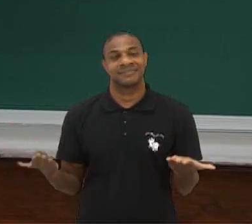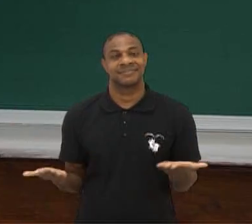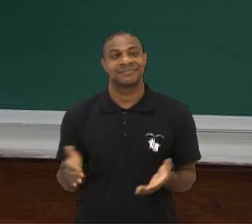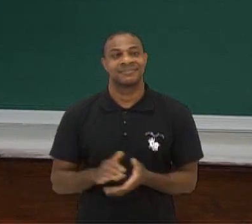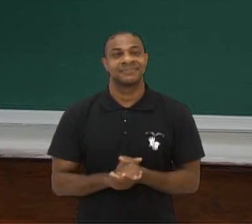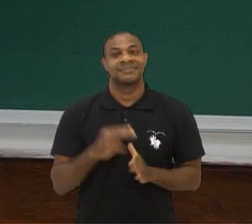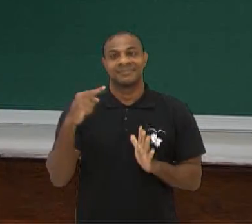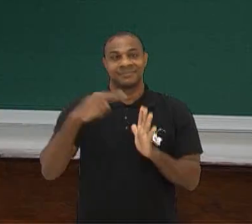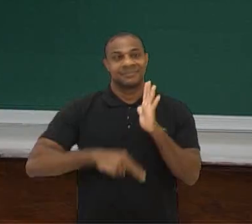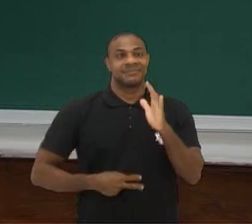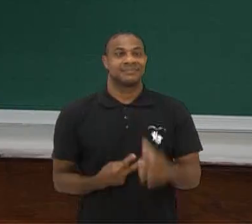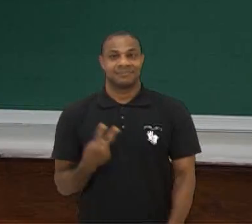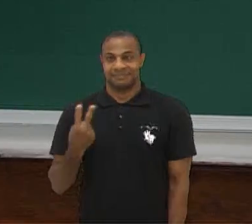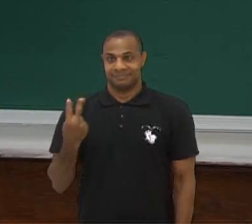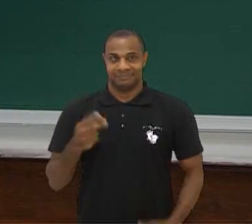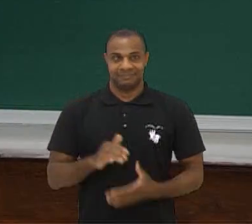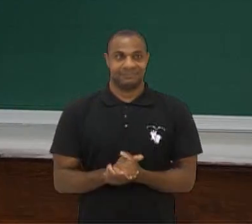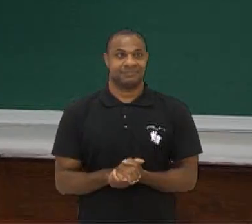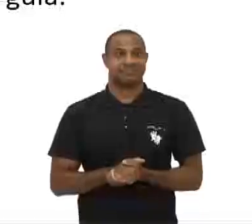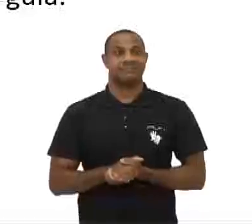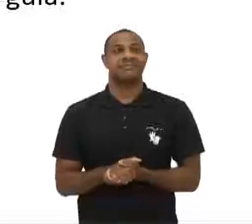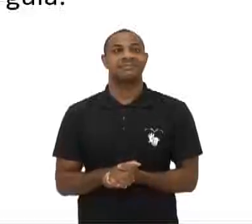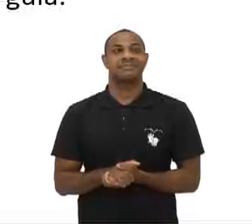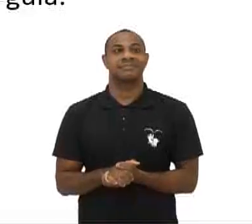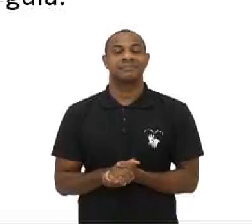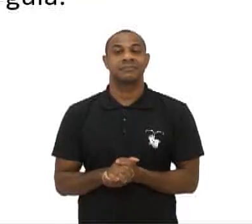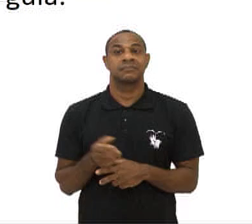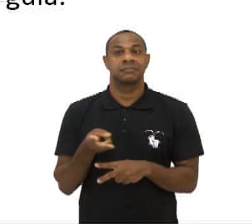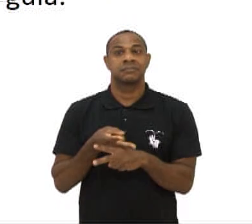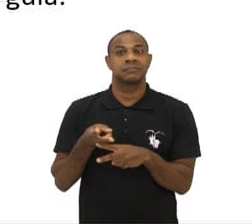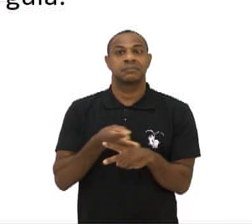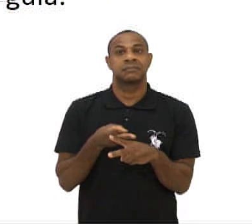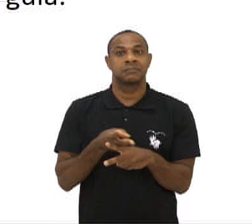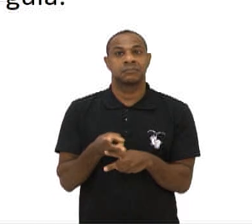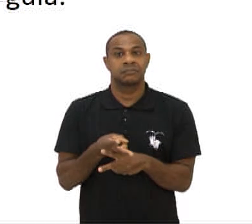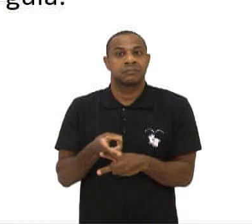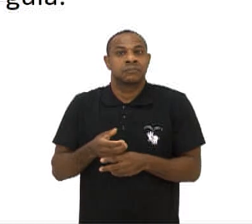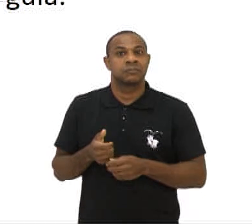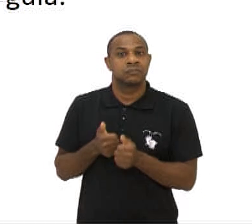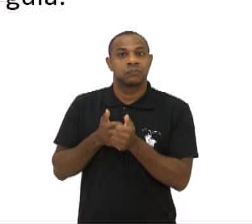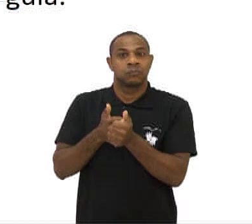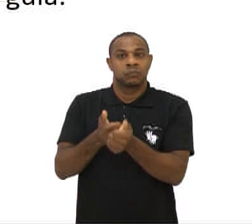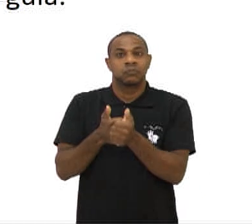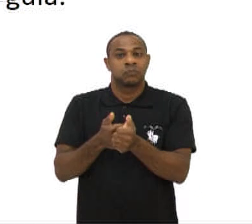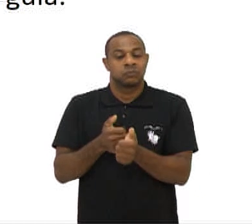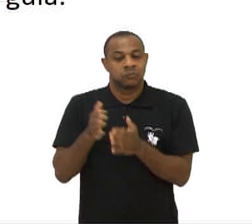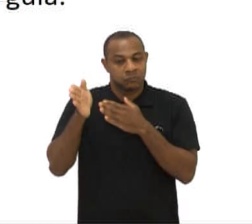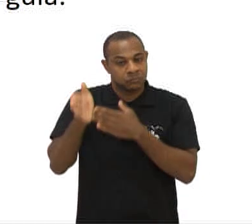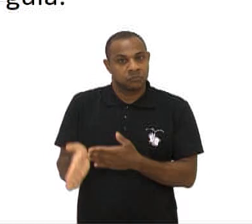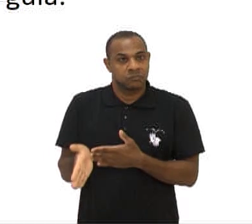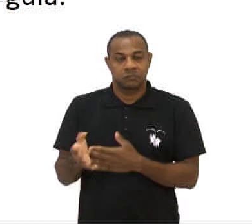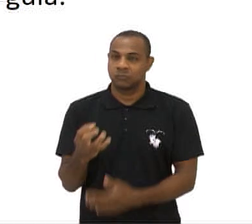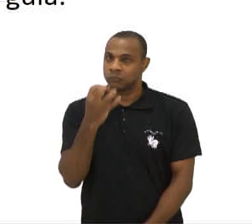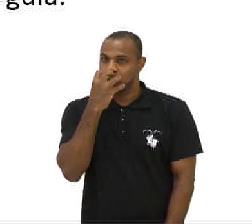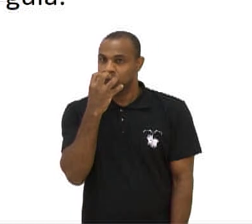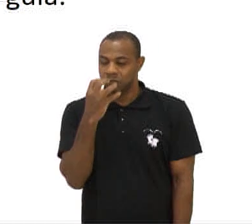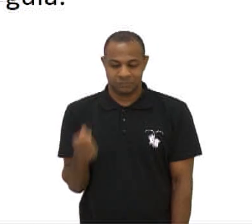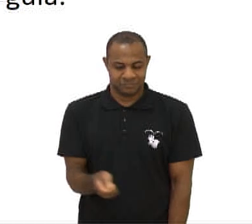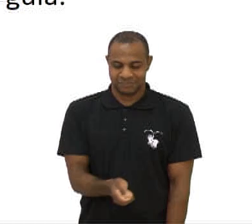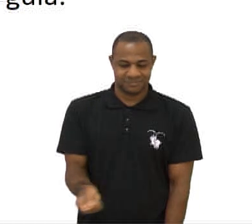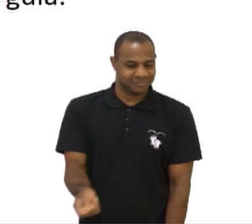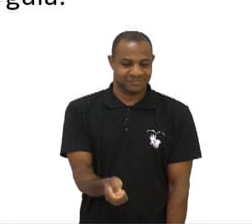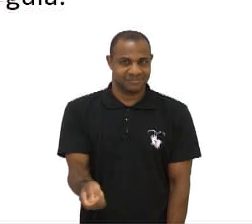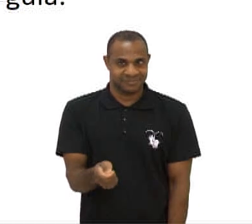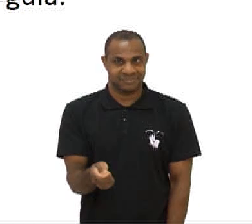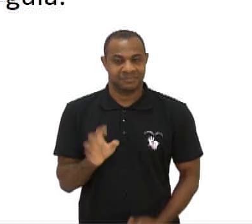para a leitura 2? Comigo, então, aqui, pessoal. Procura-se um companheiro fiel. Como os cães-guia,